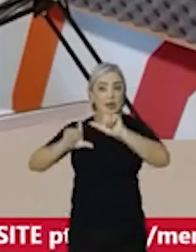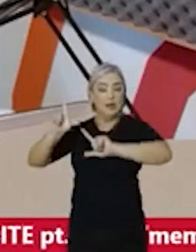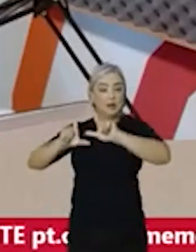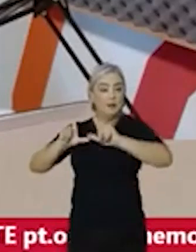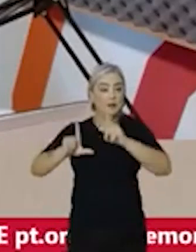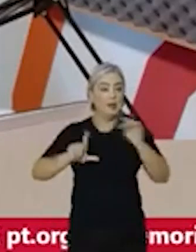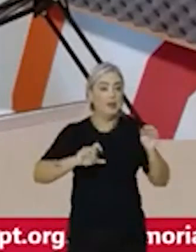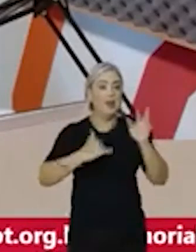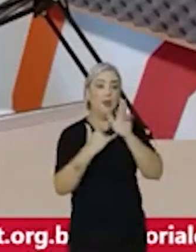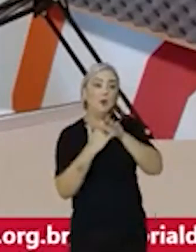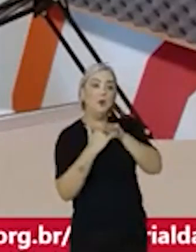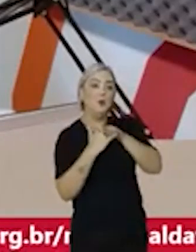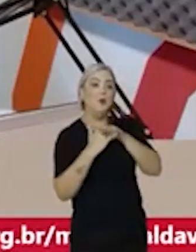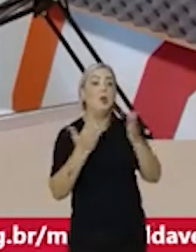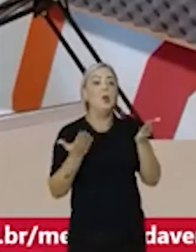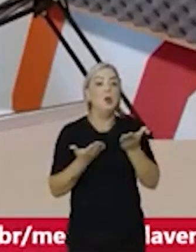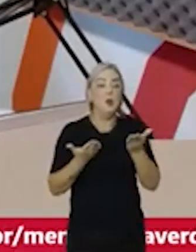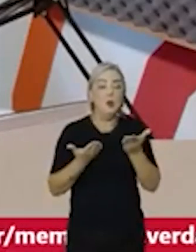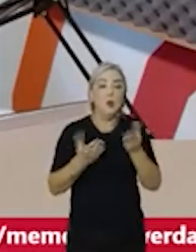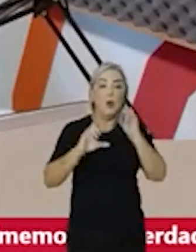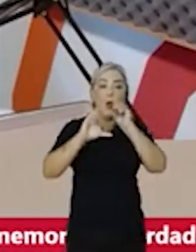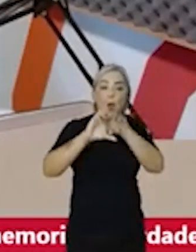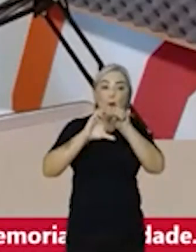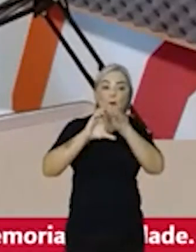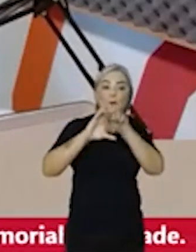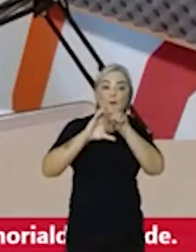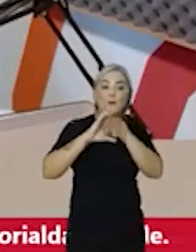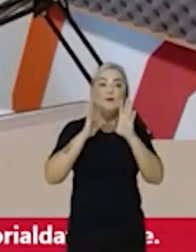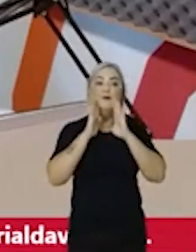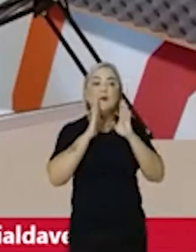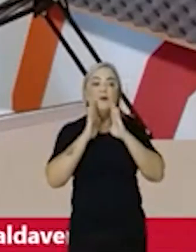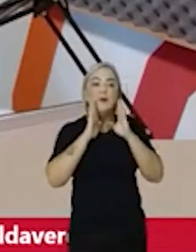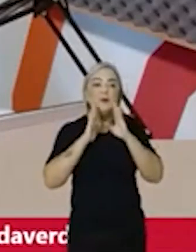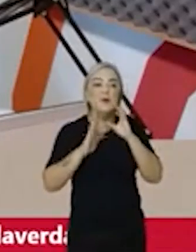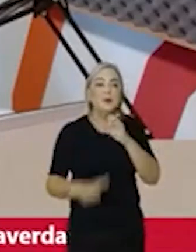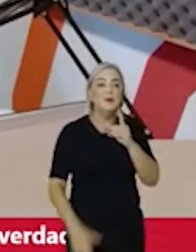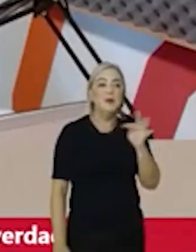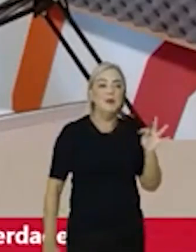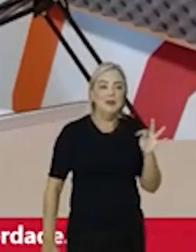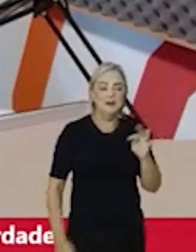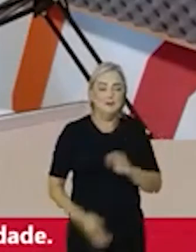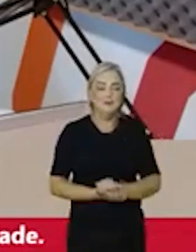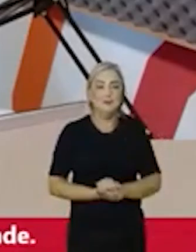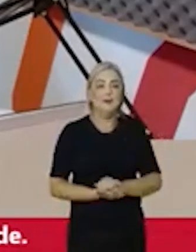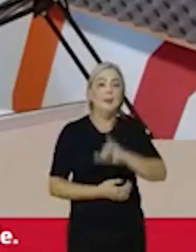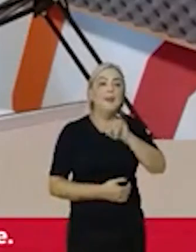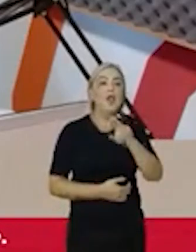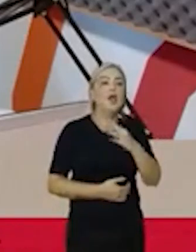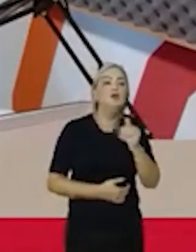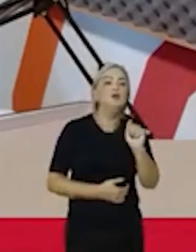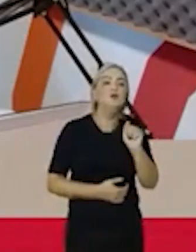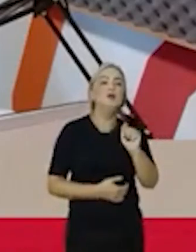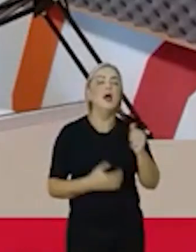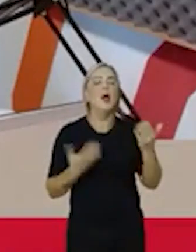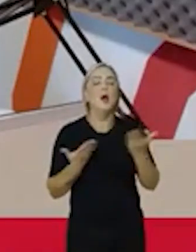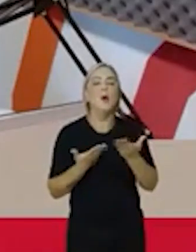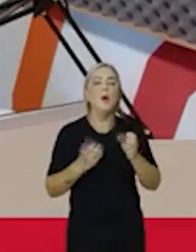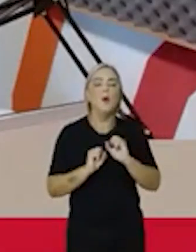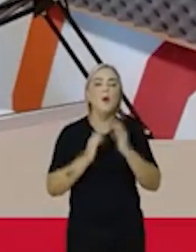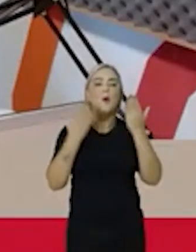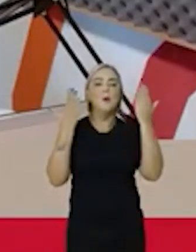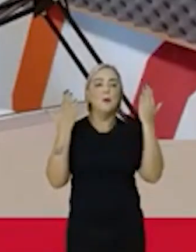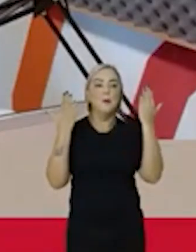hoje Perfeito. Também a gente está ao vivo no Facebook do partido, Juca. Juca, hoje a gente comemora o